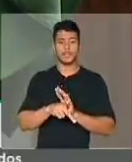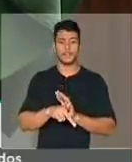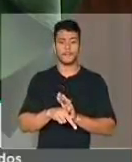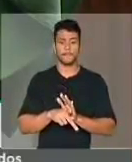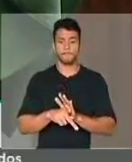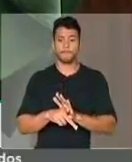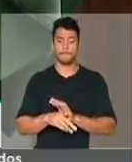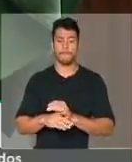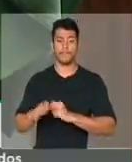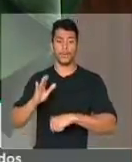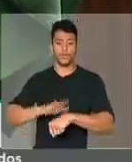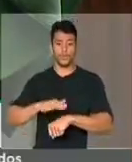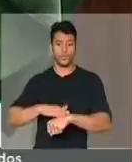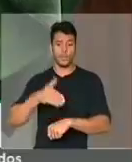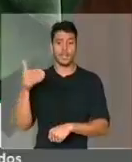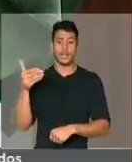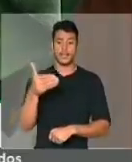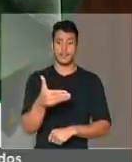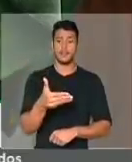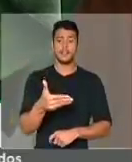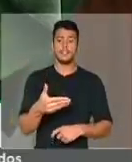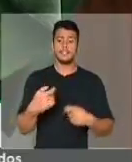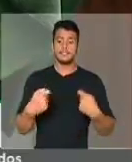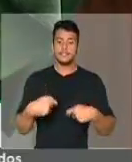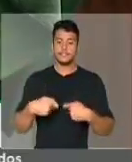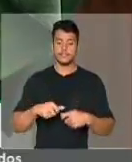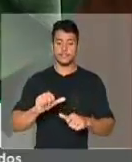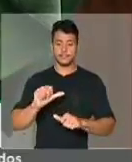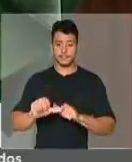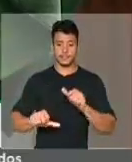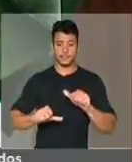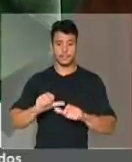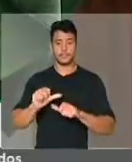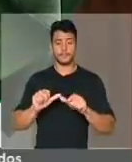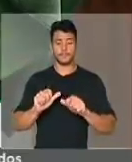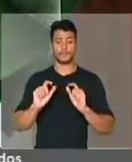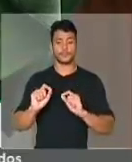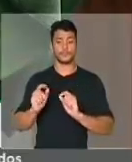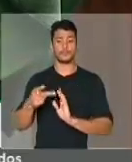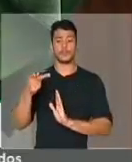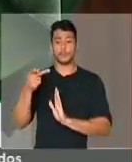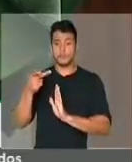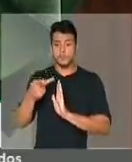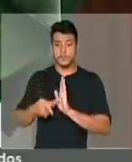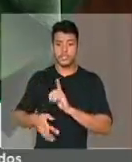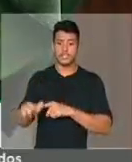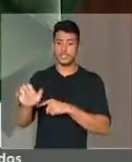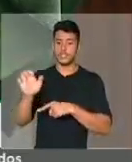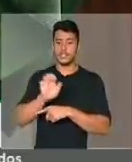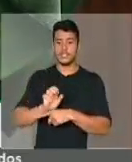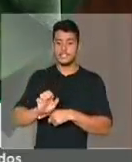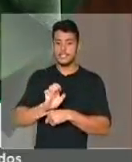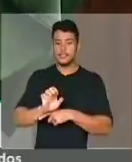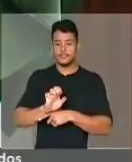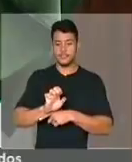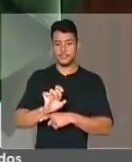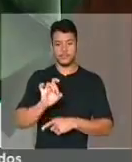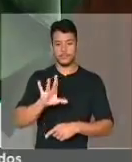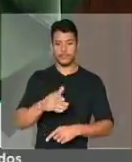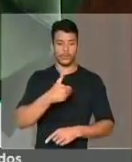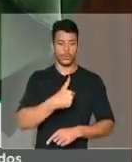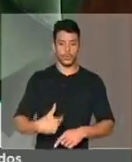de que gerem os resultados almejados, devem se transformar em políticas de Estado e não apenas de